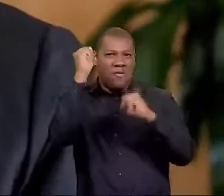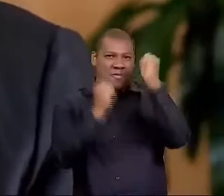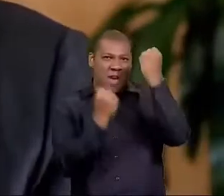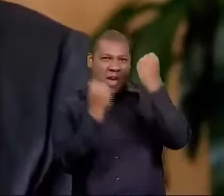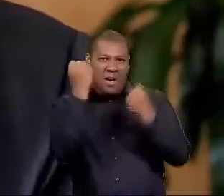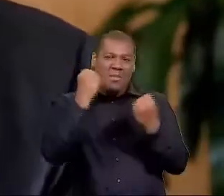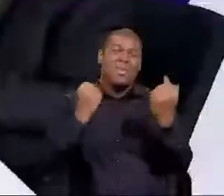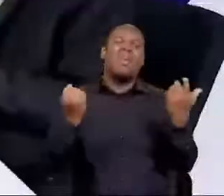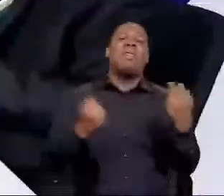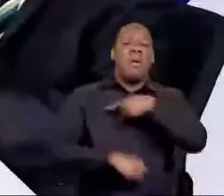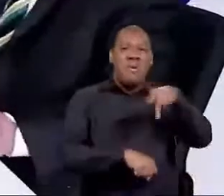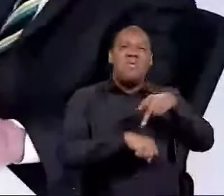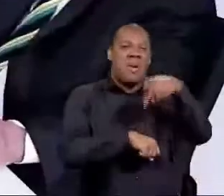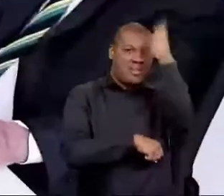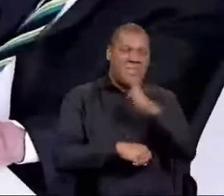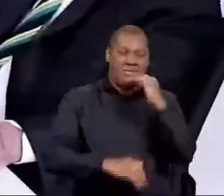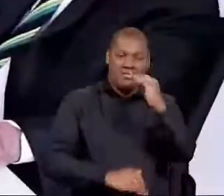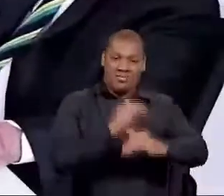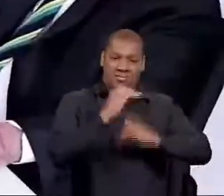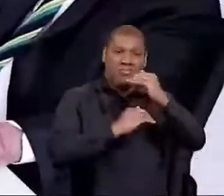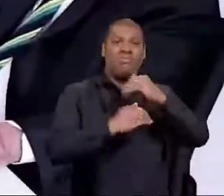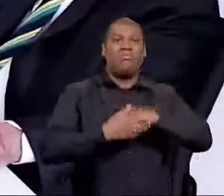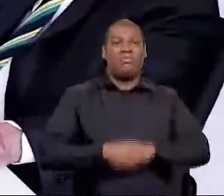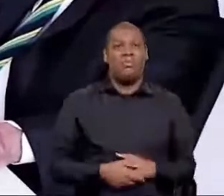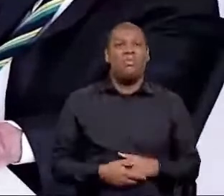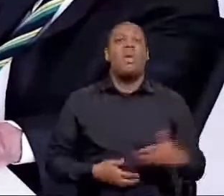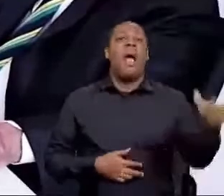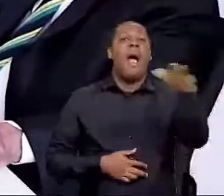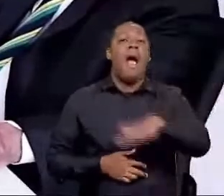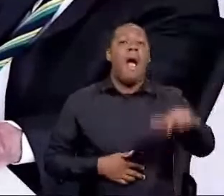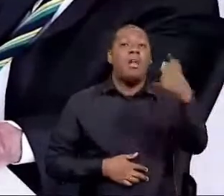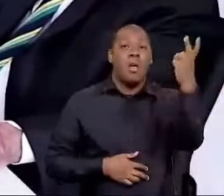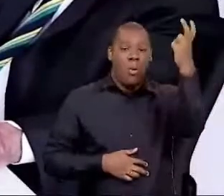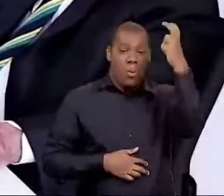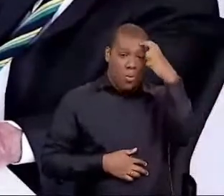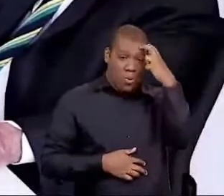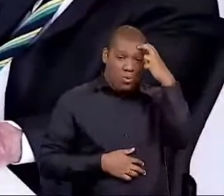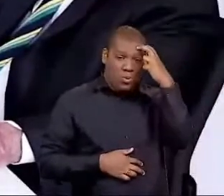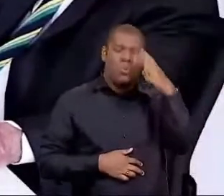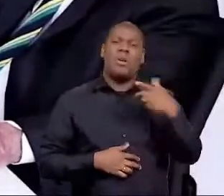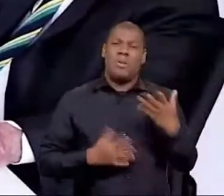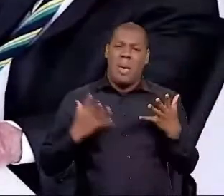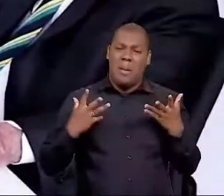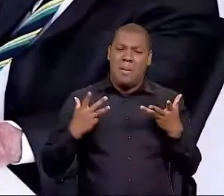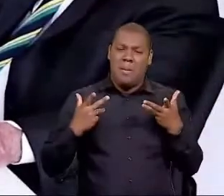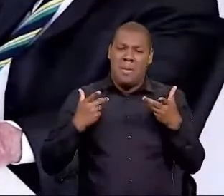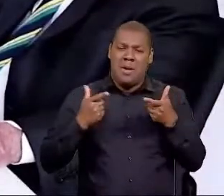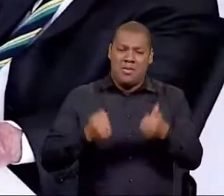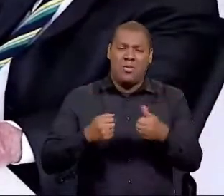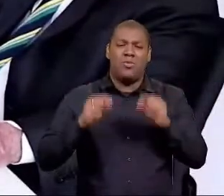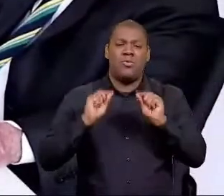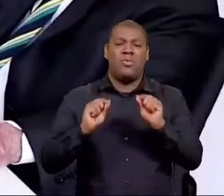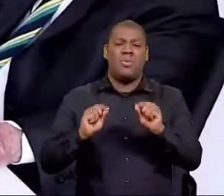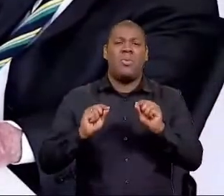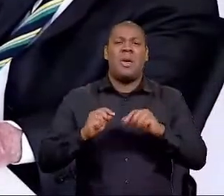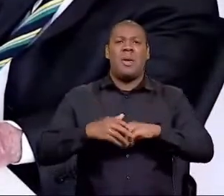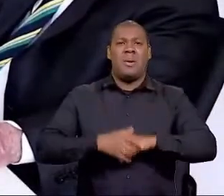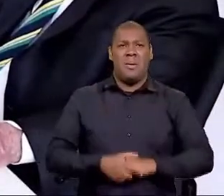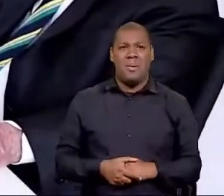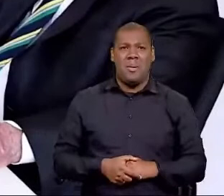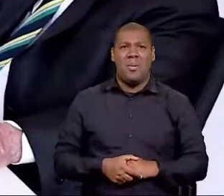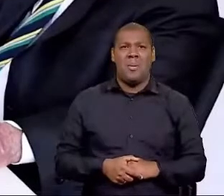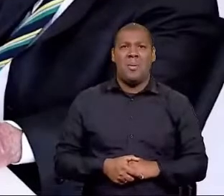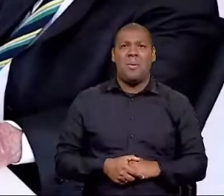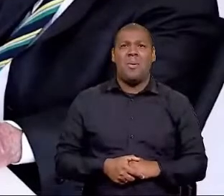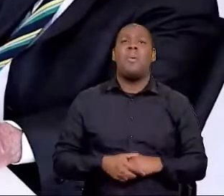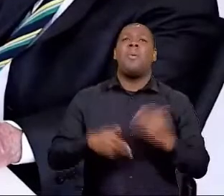área de cultura, teve umas coisas assim, extraordinárias, que foi nesse programa que o senhor, inclusive, pediu para os municípios todos